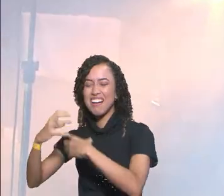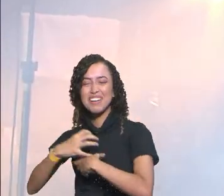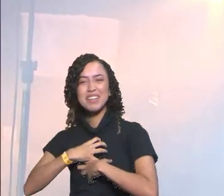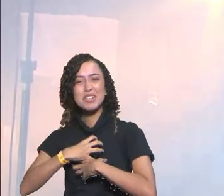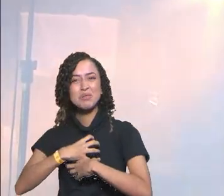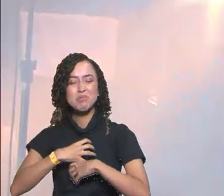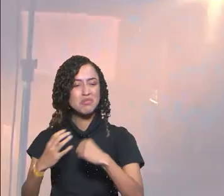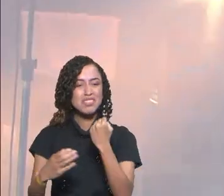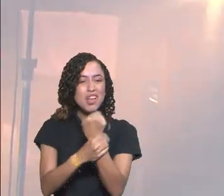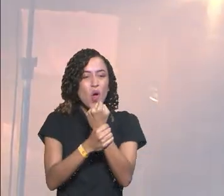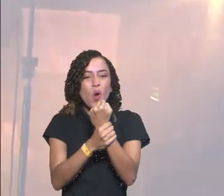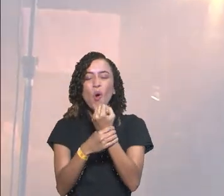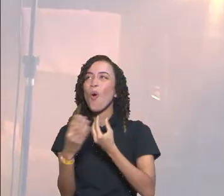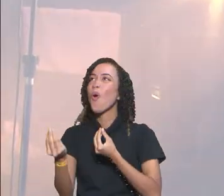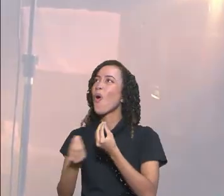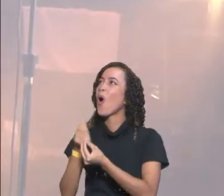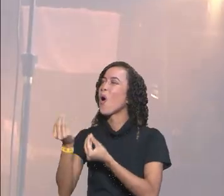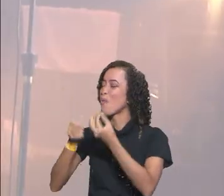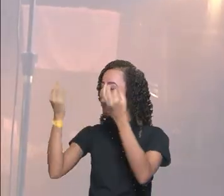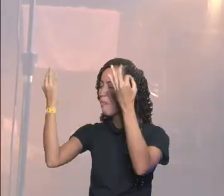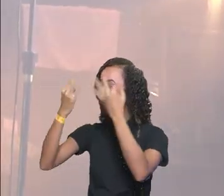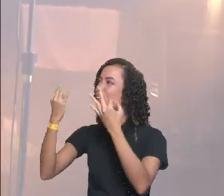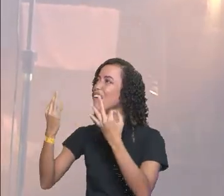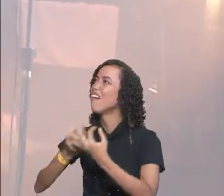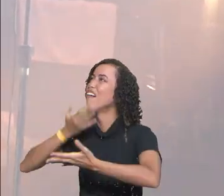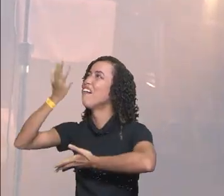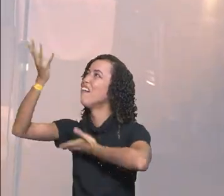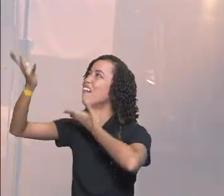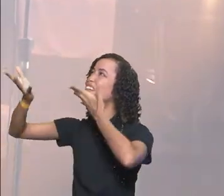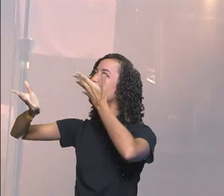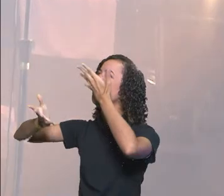eu me sinto tão seguro